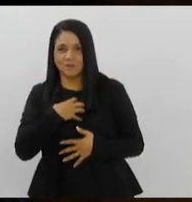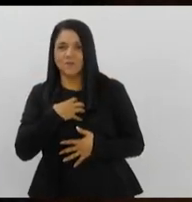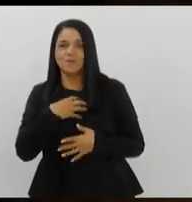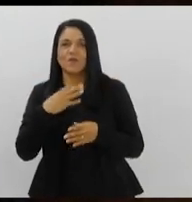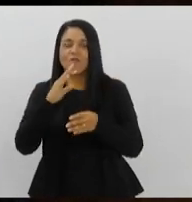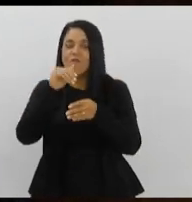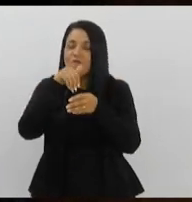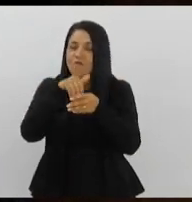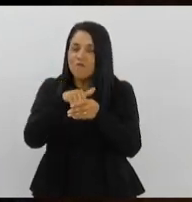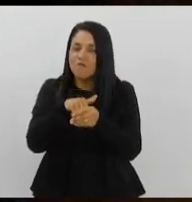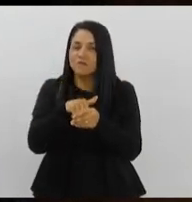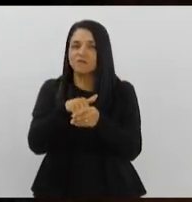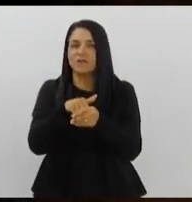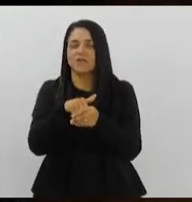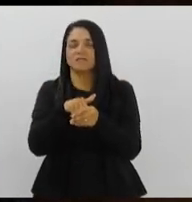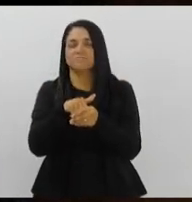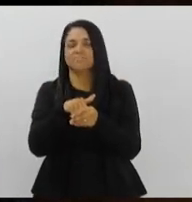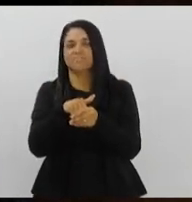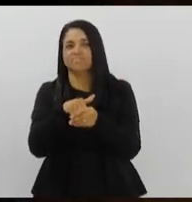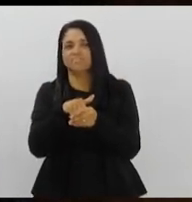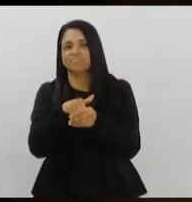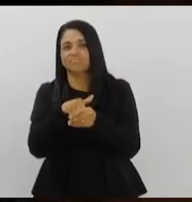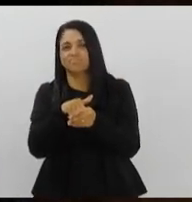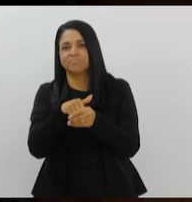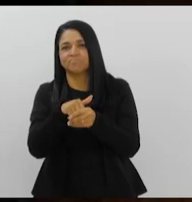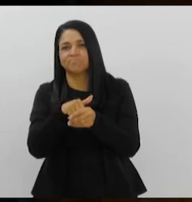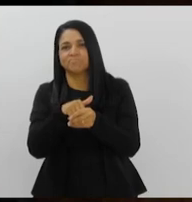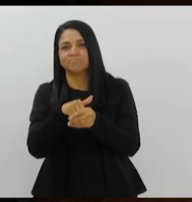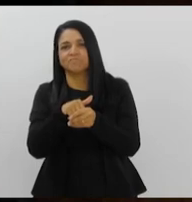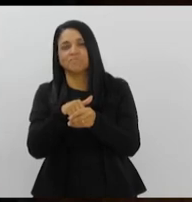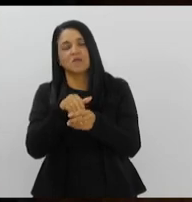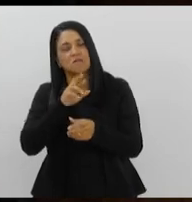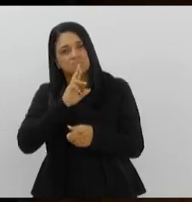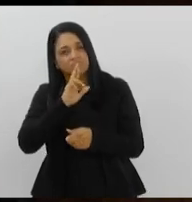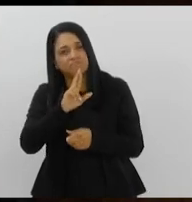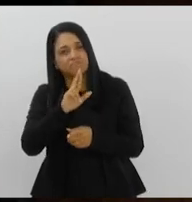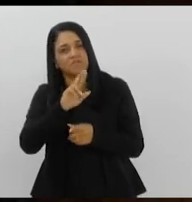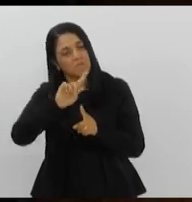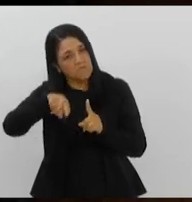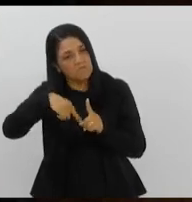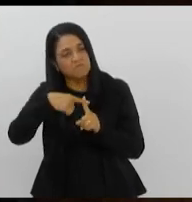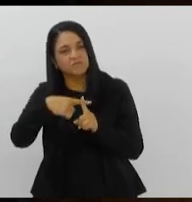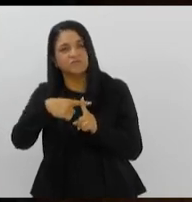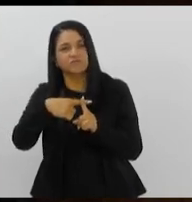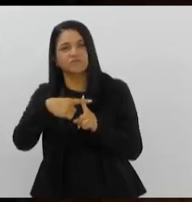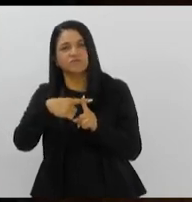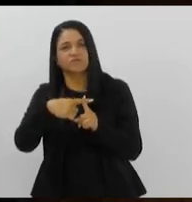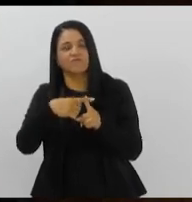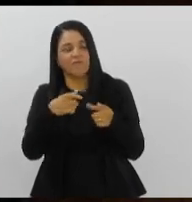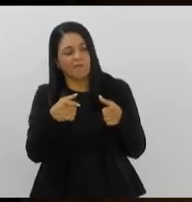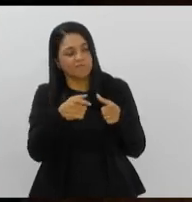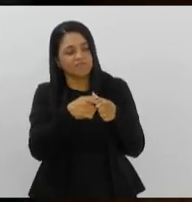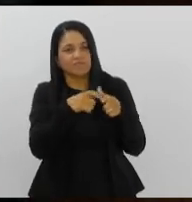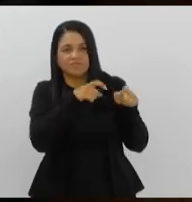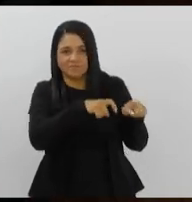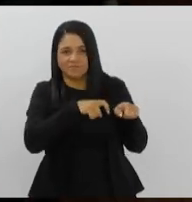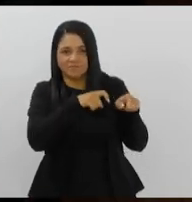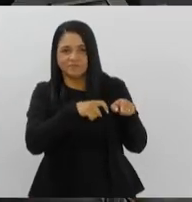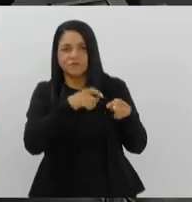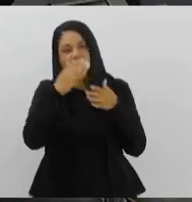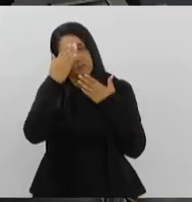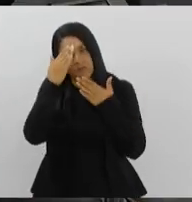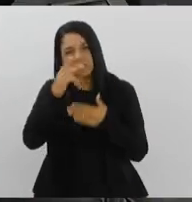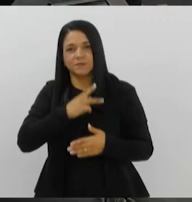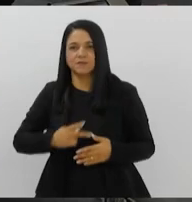votei algo que me parece pode dar resultados concretos ao pequeno produtor. Muito obrigado, senhora